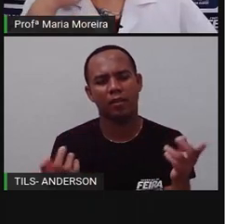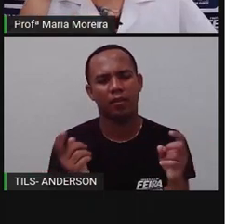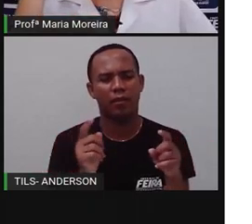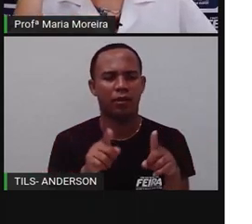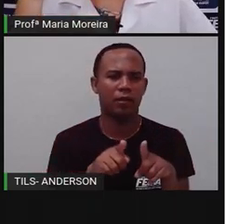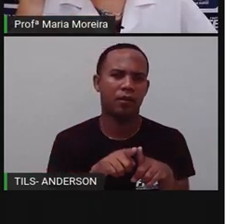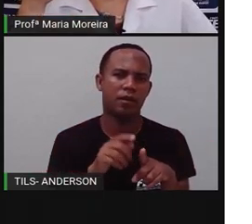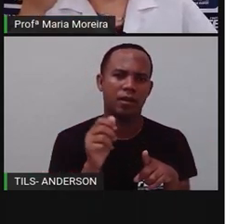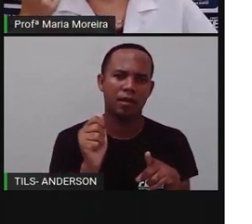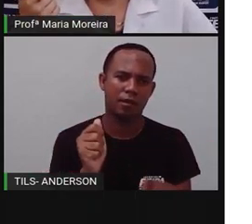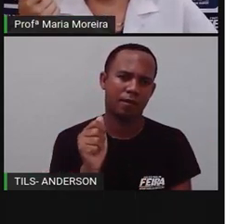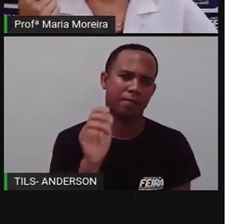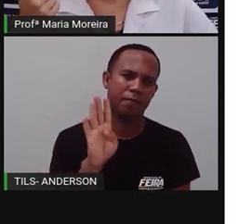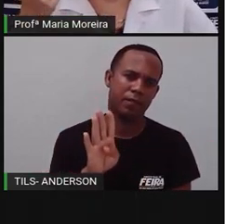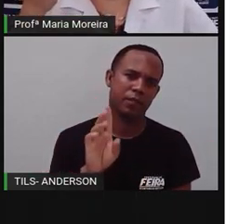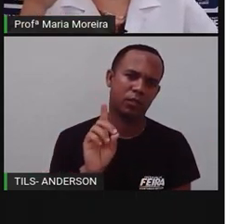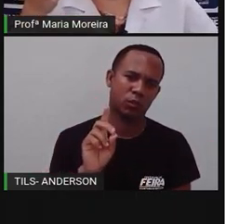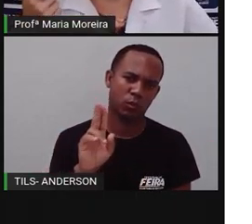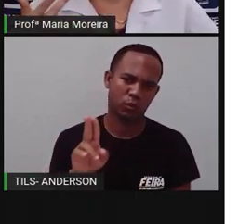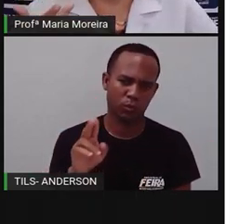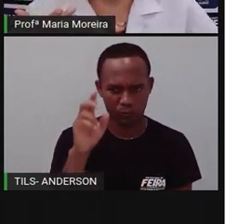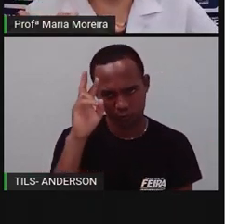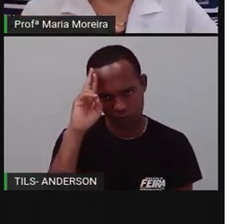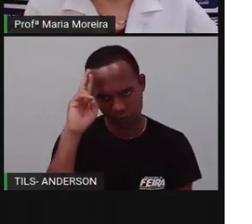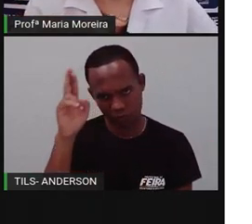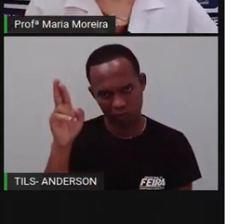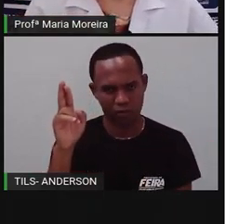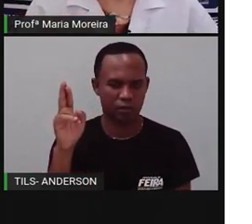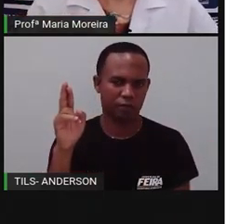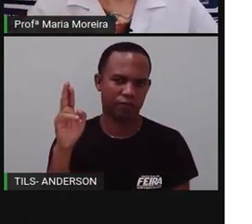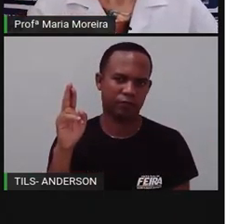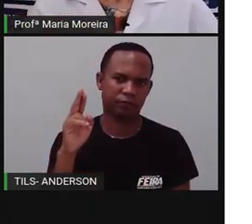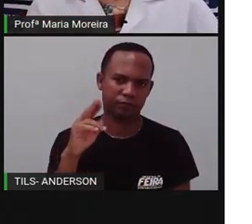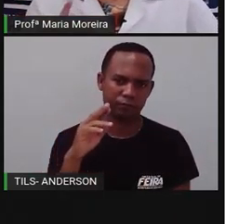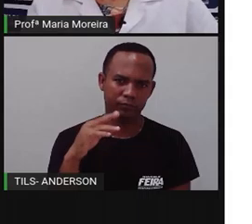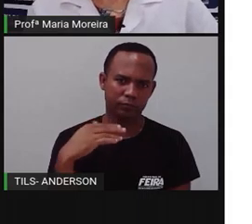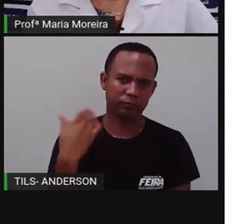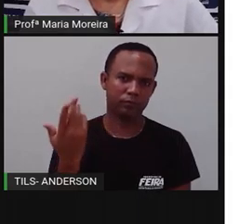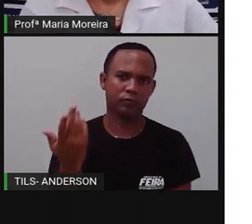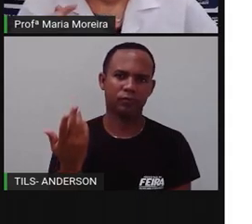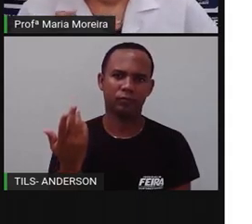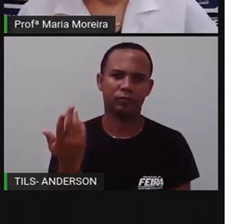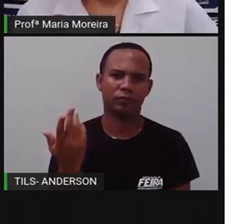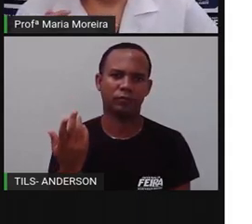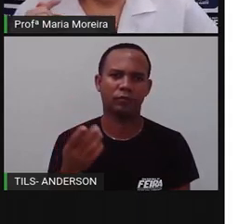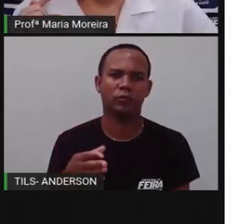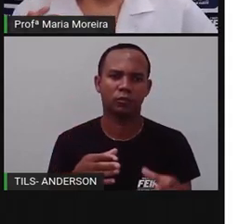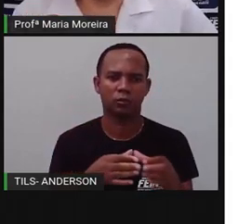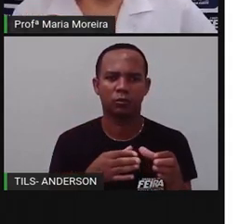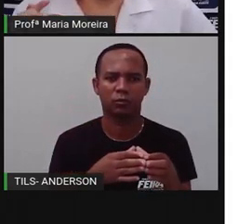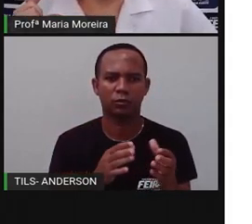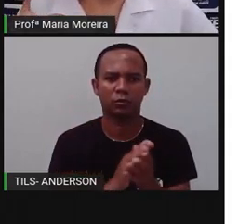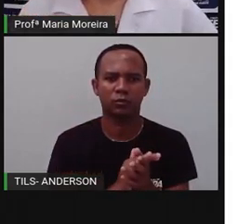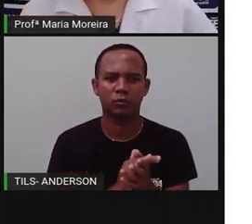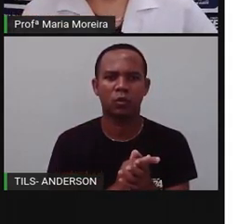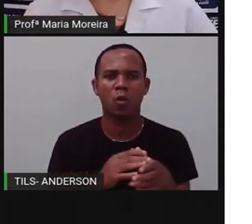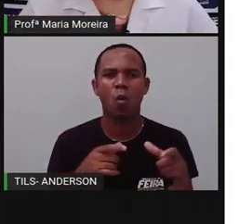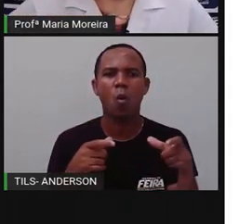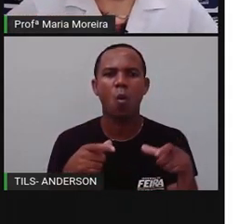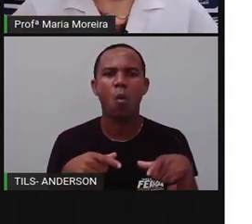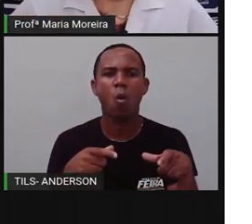isso? Aparece quem? O chefe, aparece os caçadores. Bom, e onde ocorrem